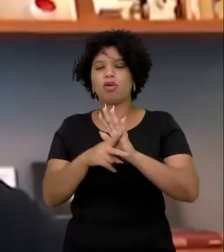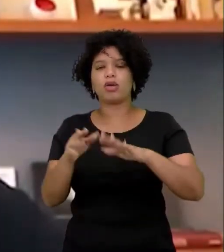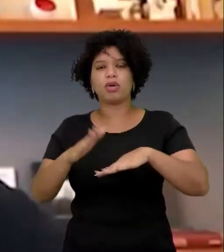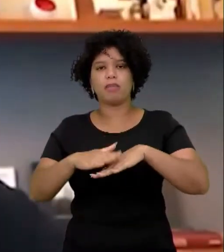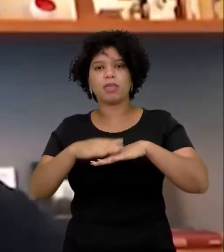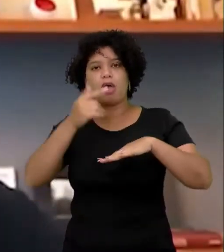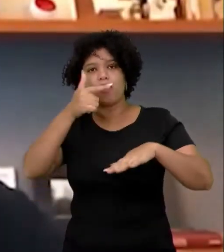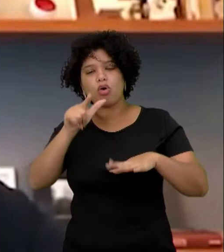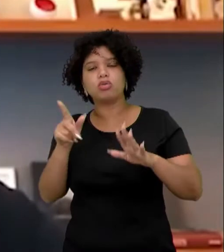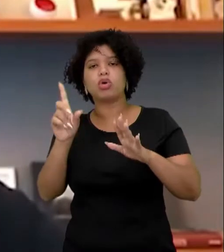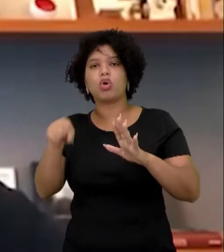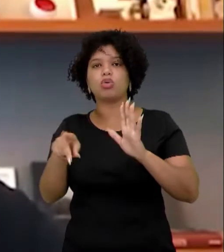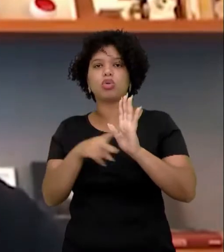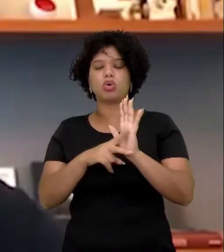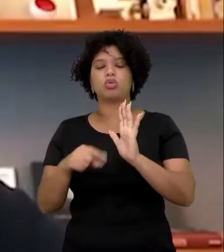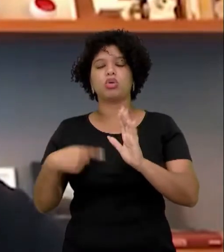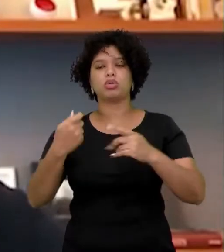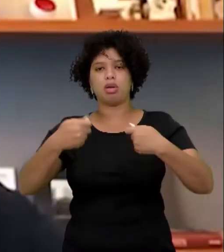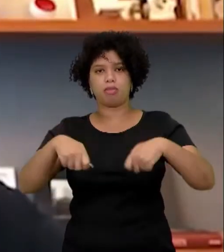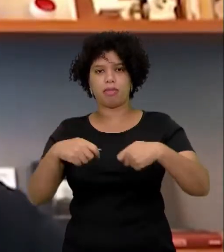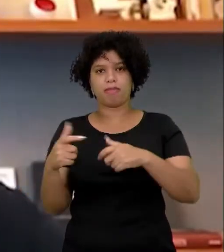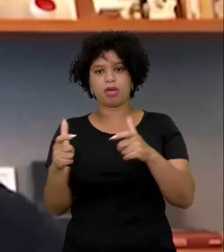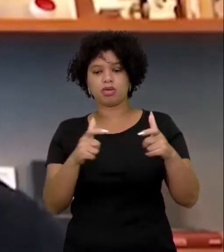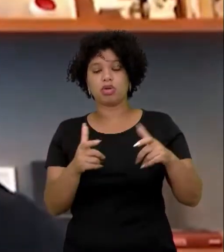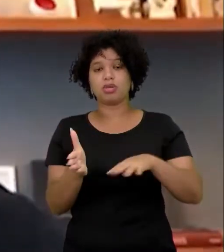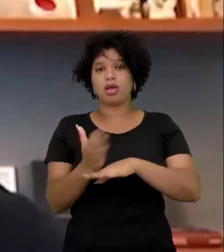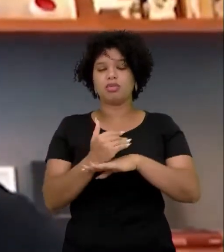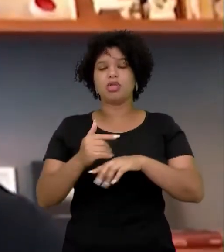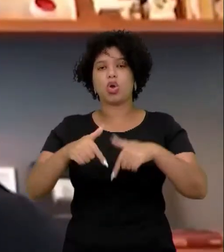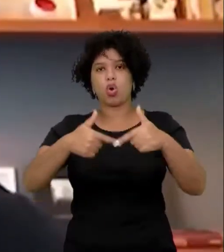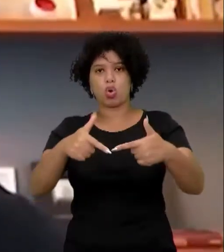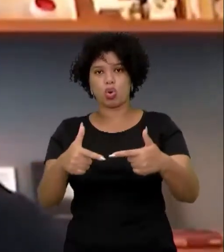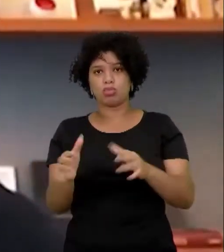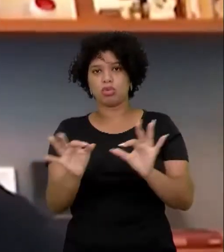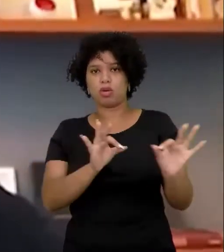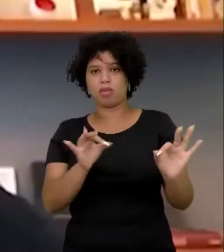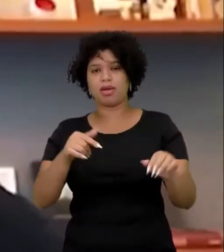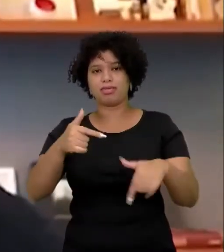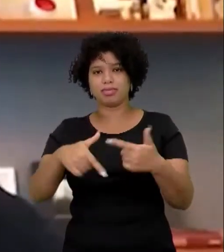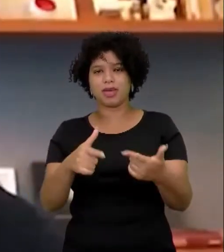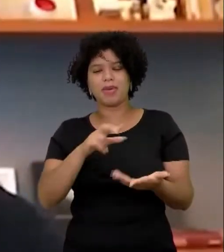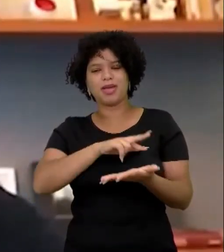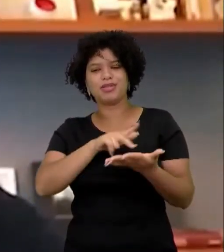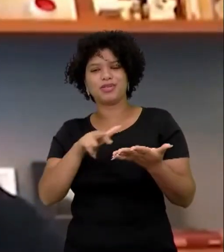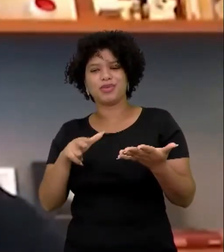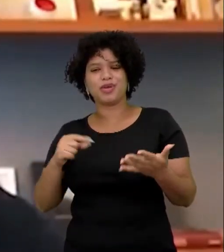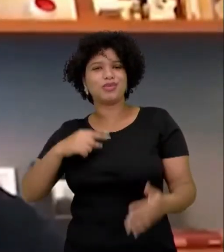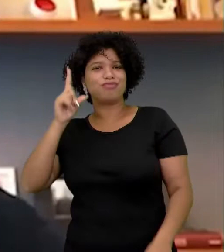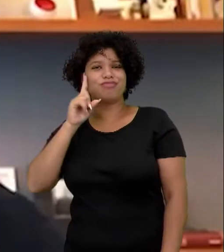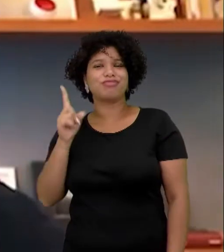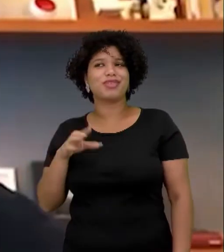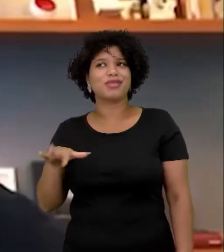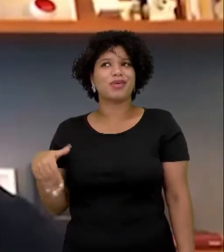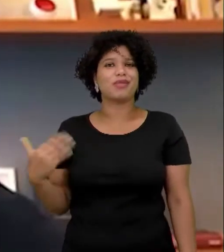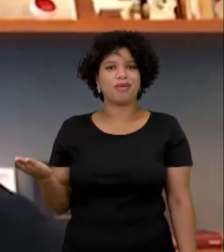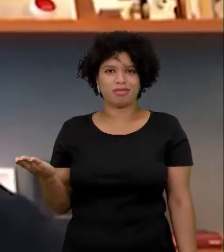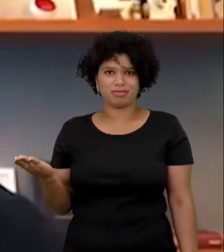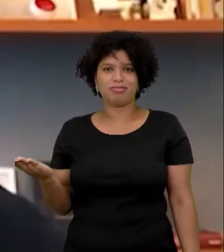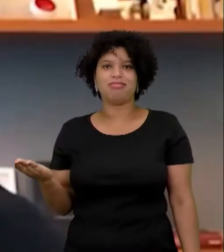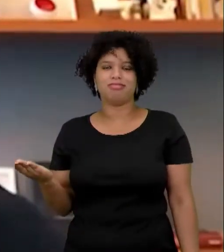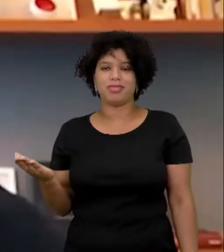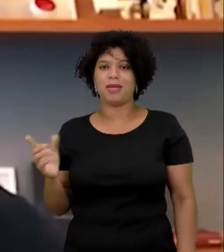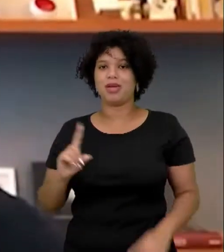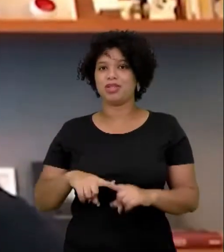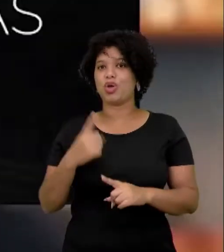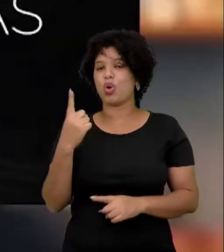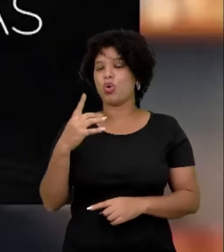E exatamente por isso a gente precisa estar preparado para conseguir trabalhar em coisas que a gente não sabe exatamente quais são. Só tem uma forma